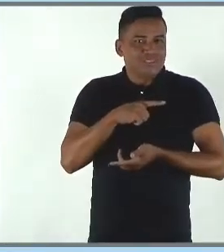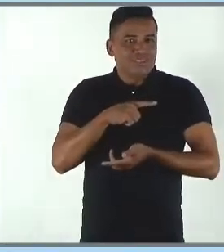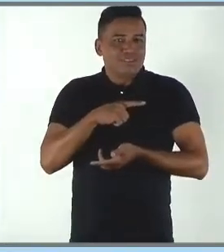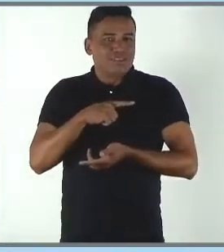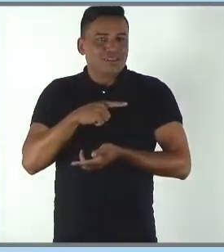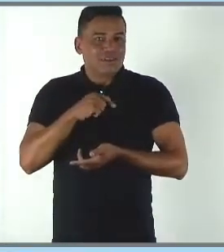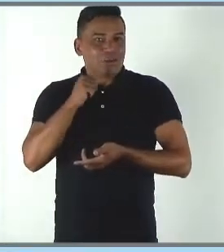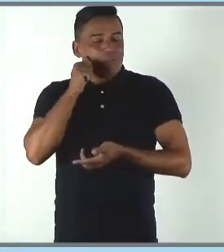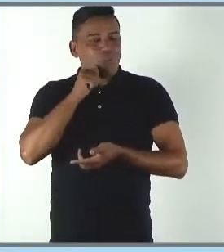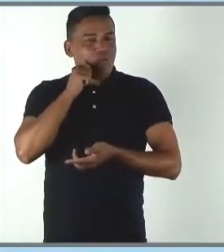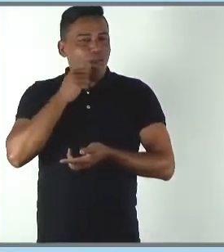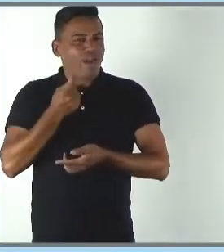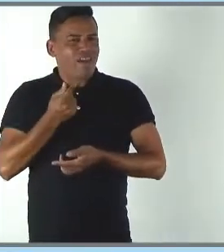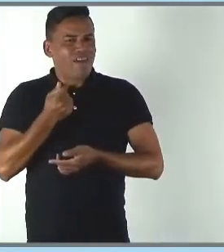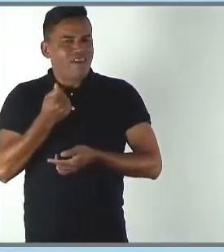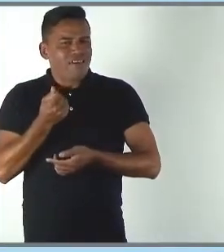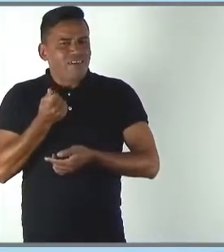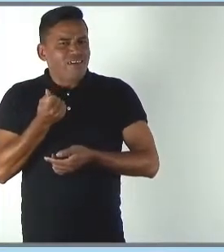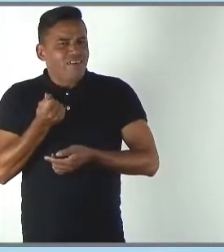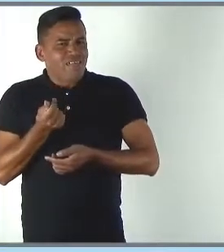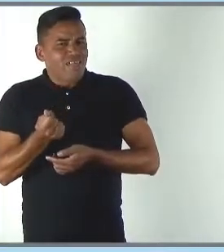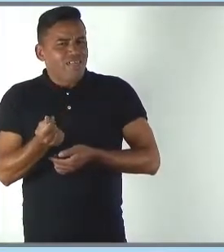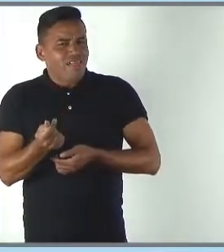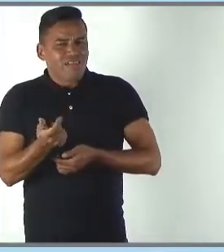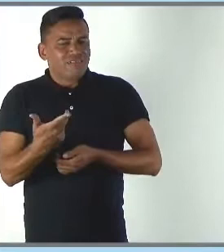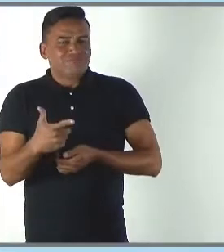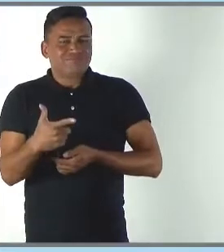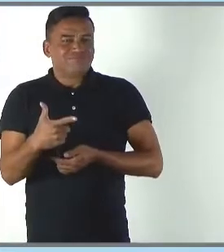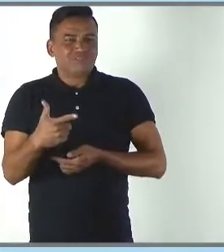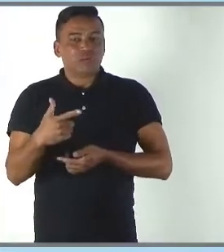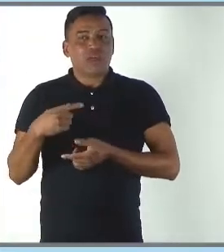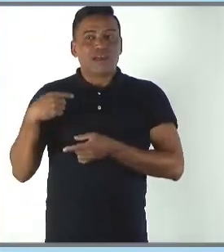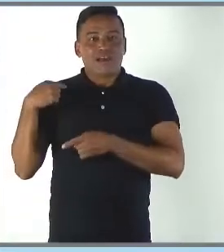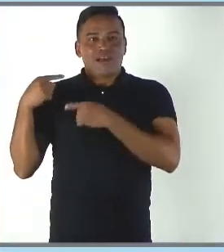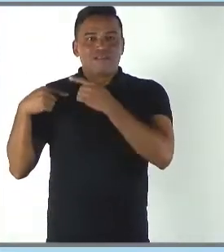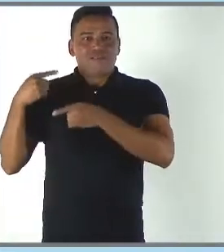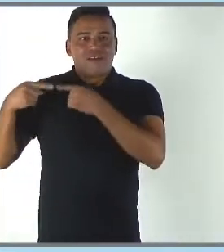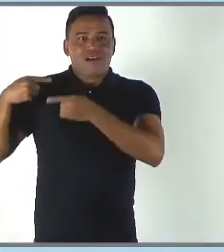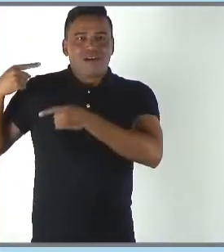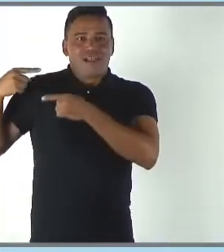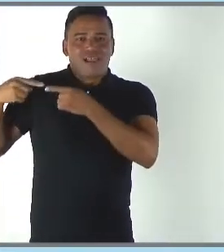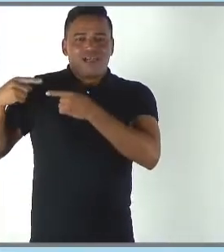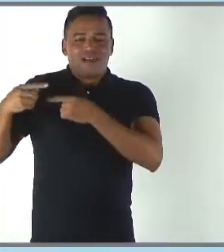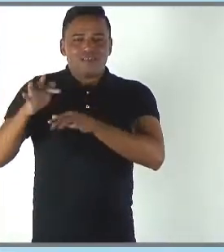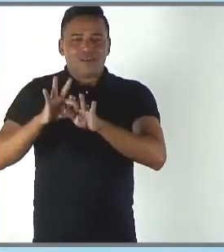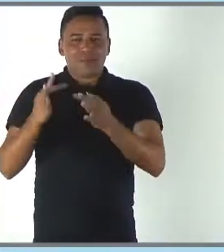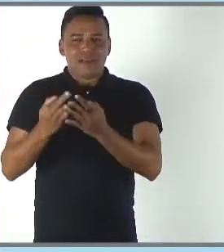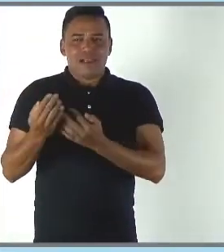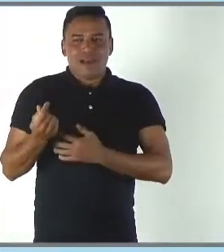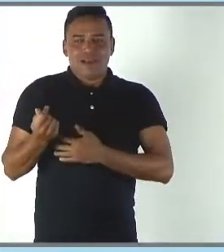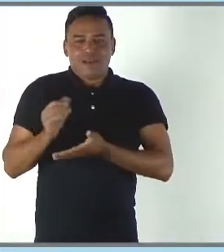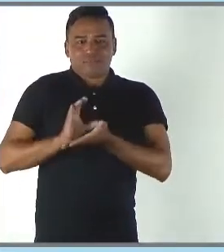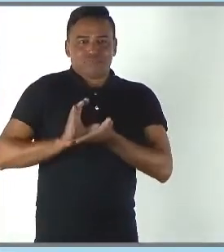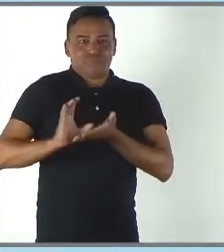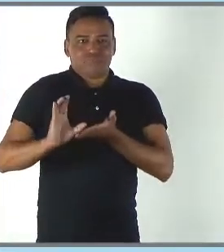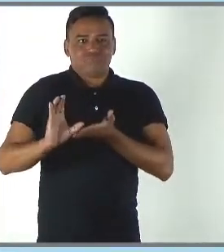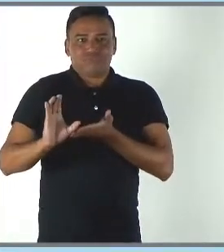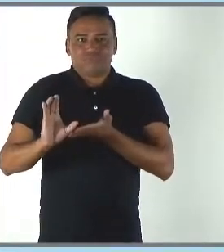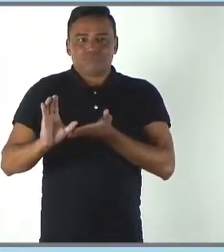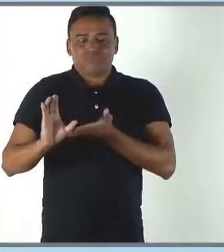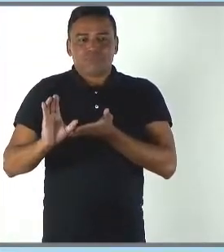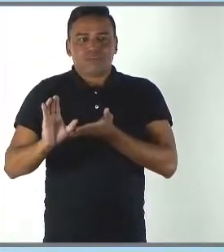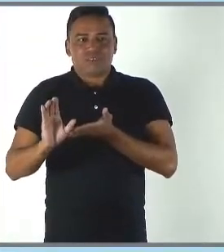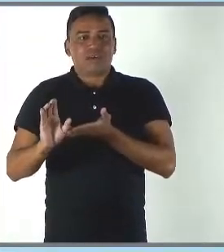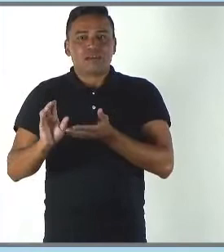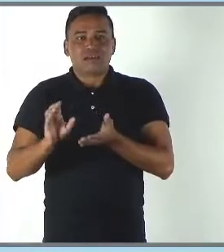origem. Então, ela não tem nem, né, uma herança familiar que ela possa, entre aspas, desviar,